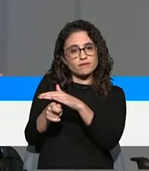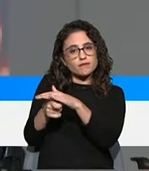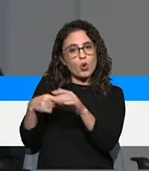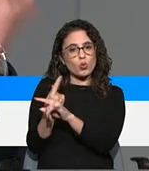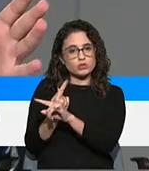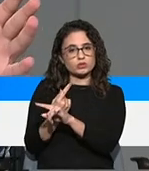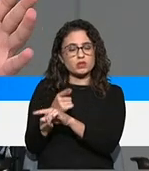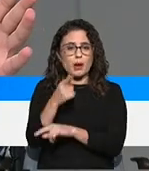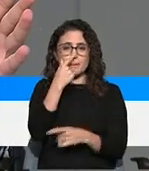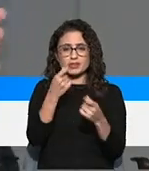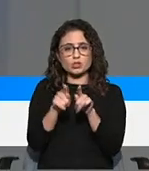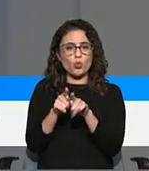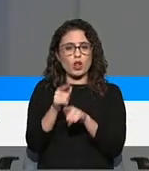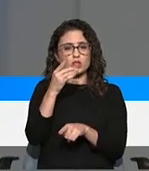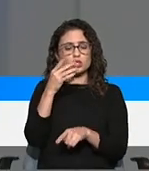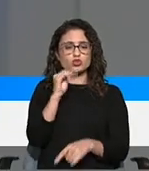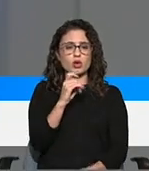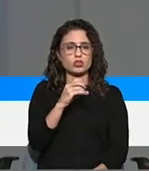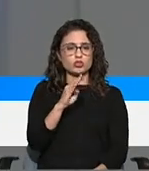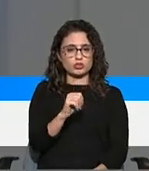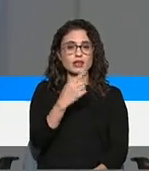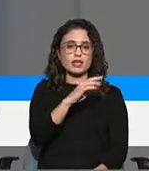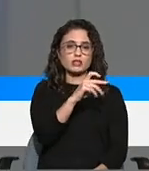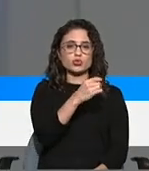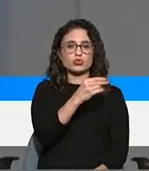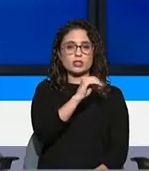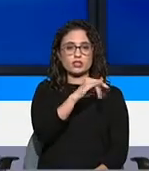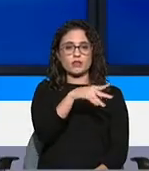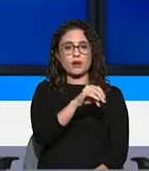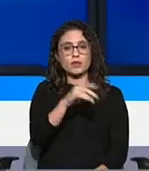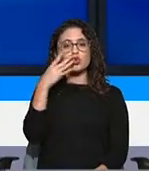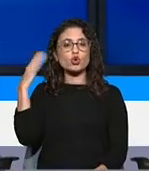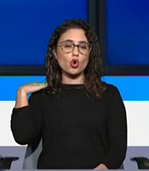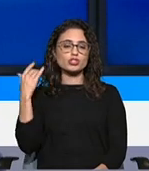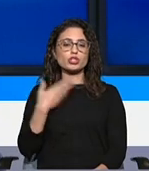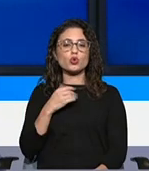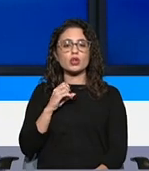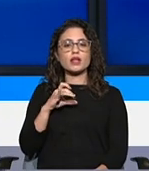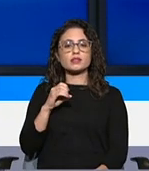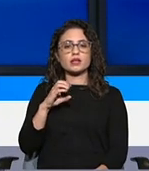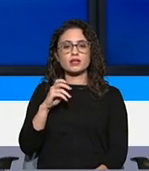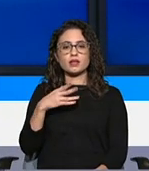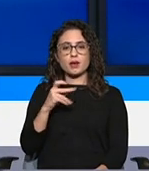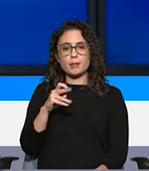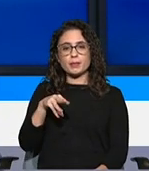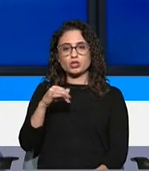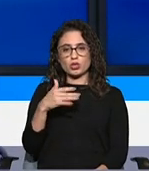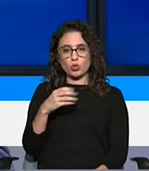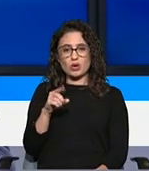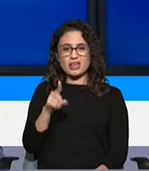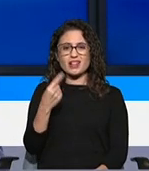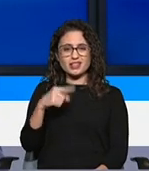Sócrates tinha Santos Silva António Costa tem Diogo laçar da Machado o chefe de gabinete o primeiro-ministro foi apanhado com